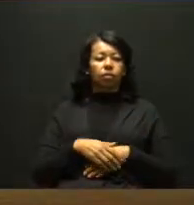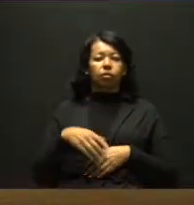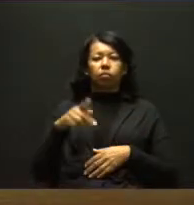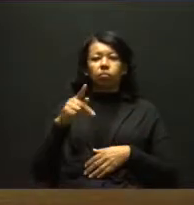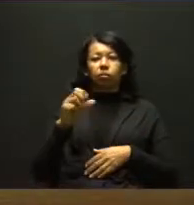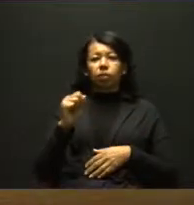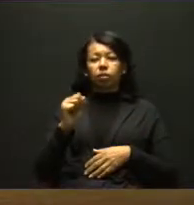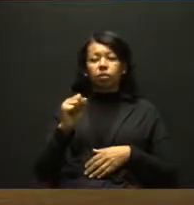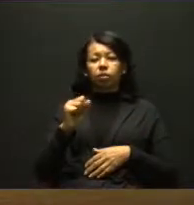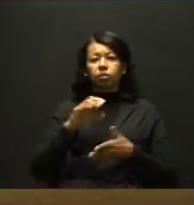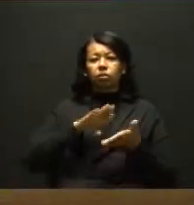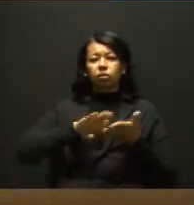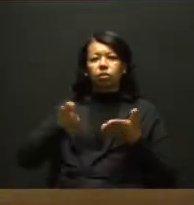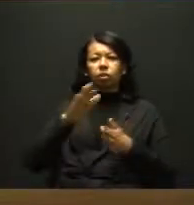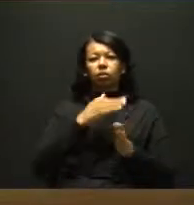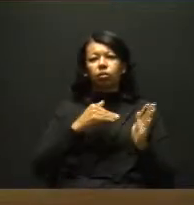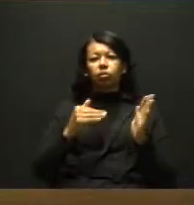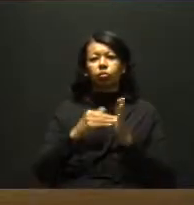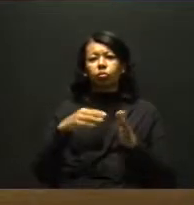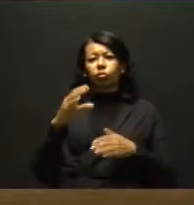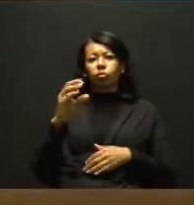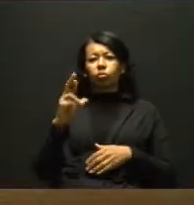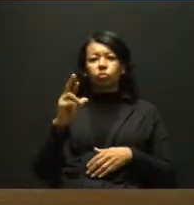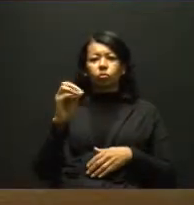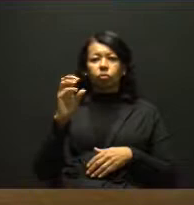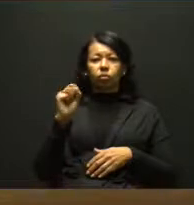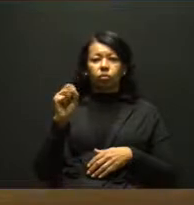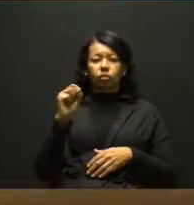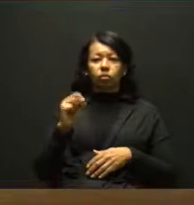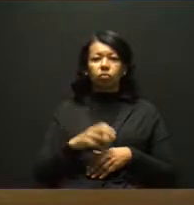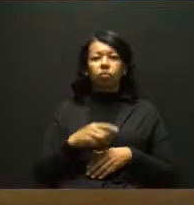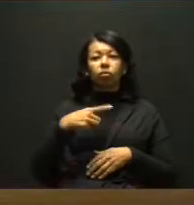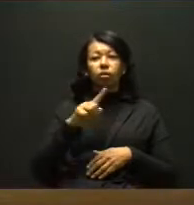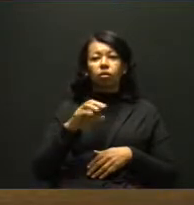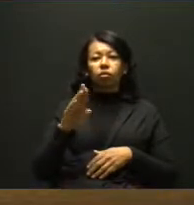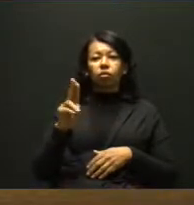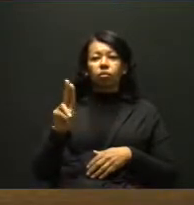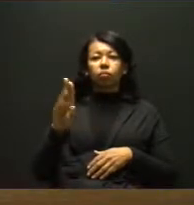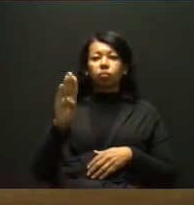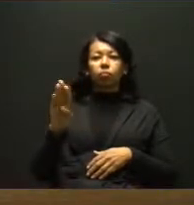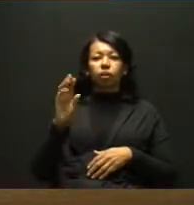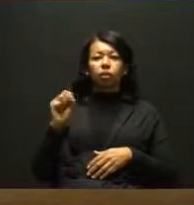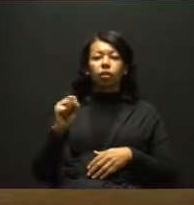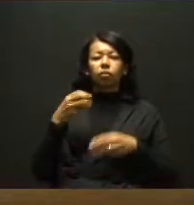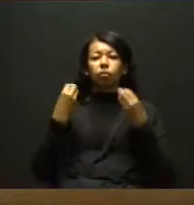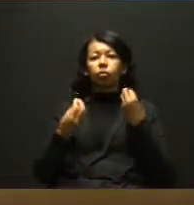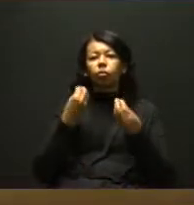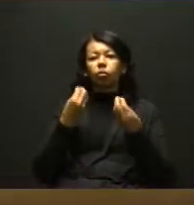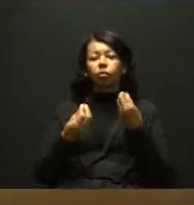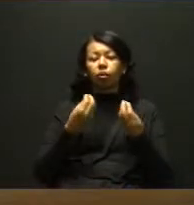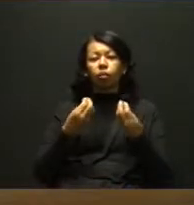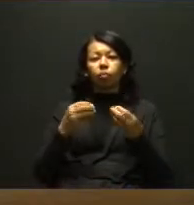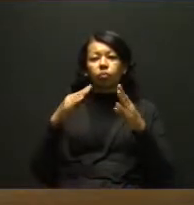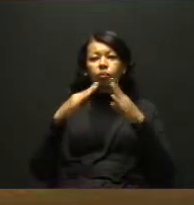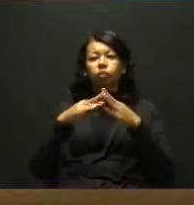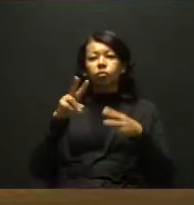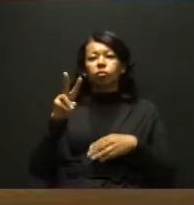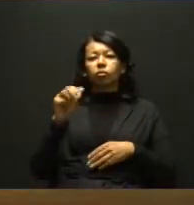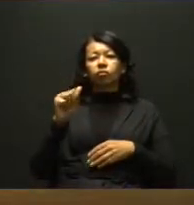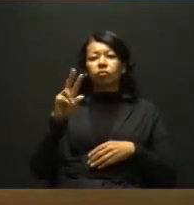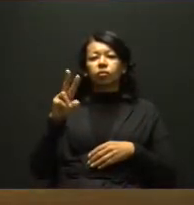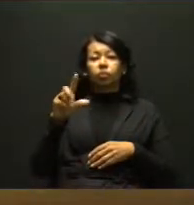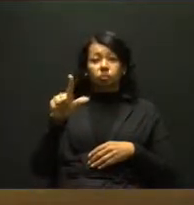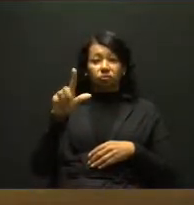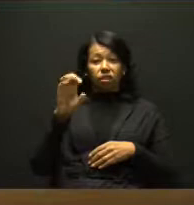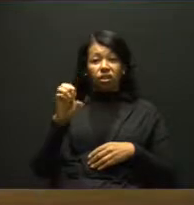tira todo o sistema pro das ubs e como é que ficam os moradores do vale vejo como é que ficam os